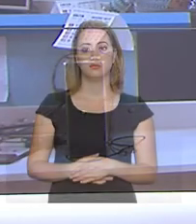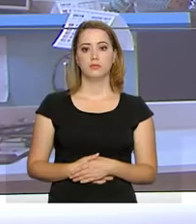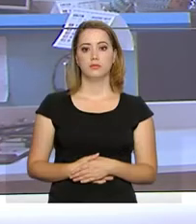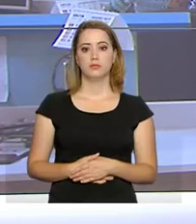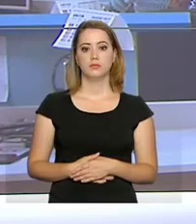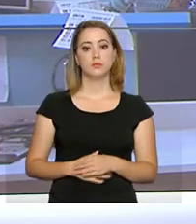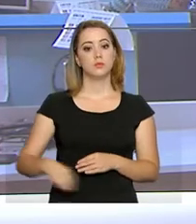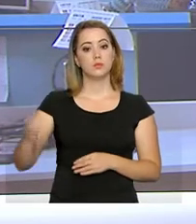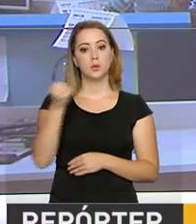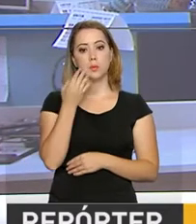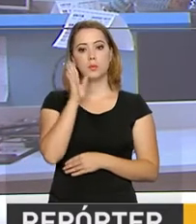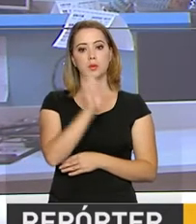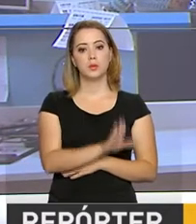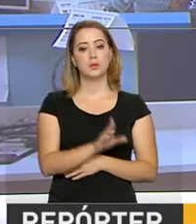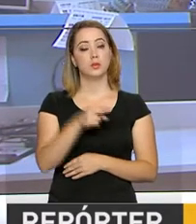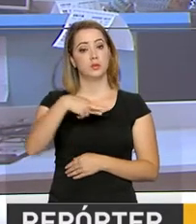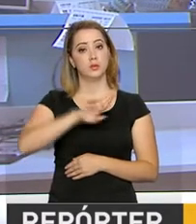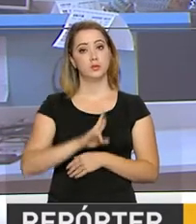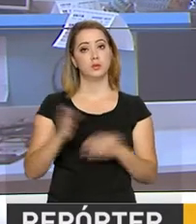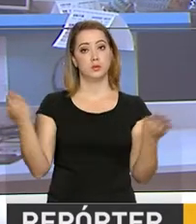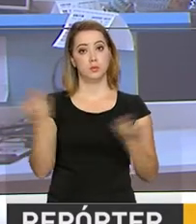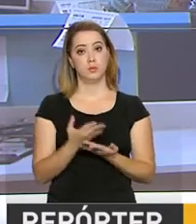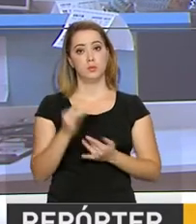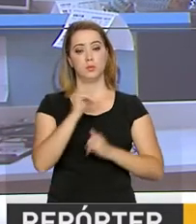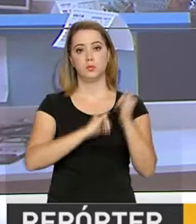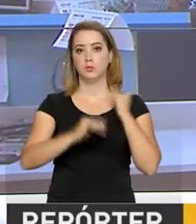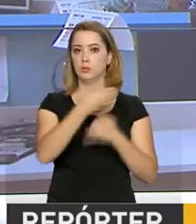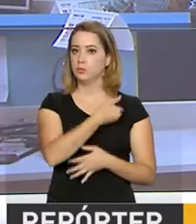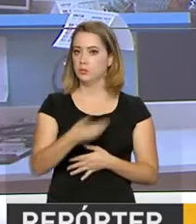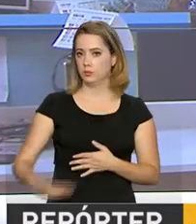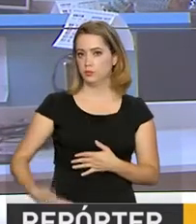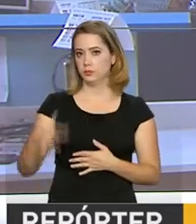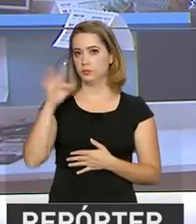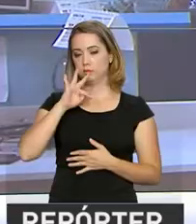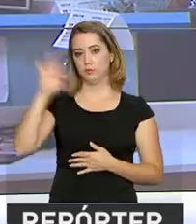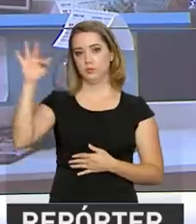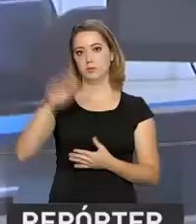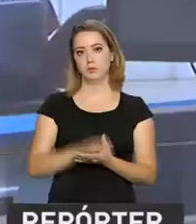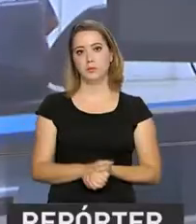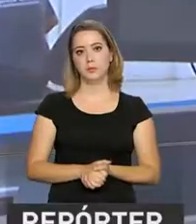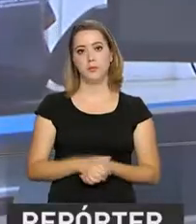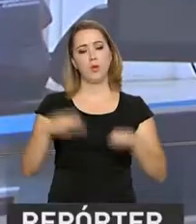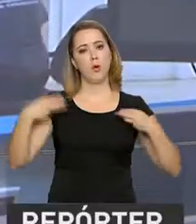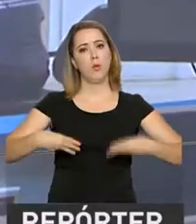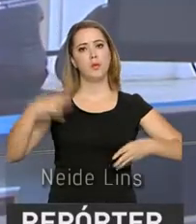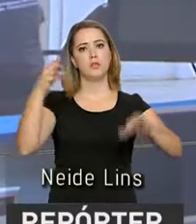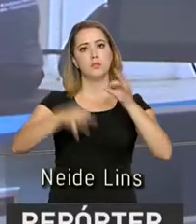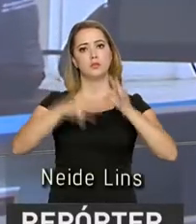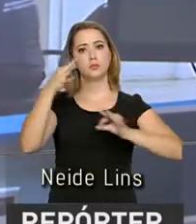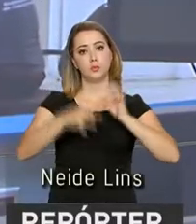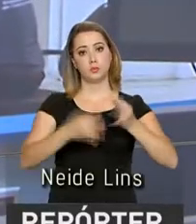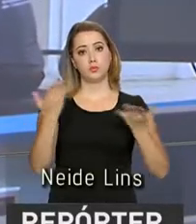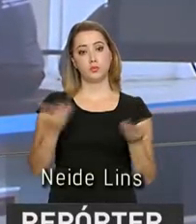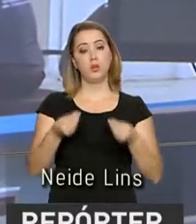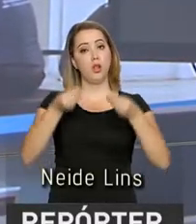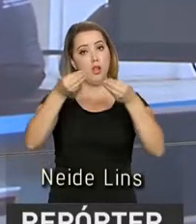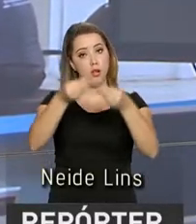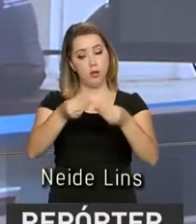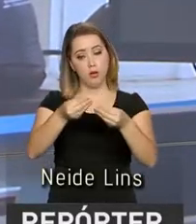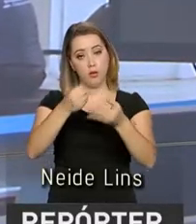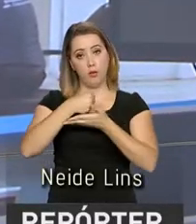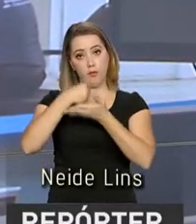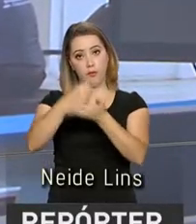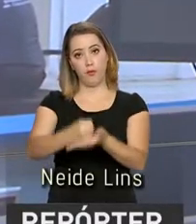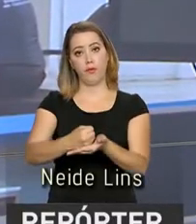olá boa tarde repórter nível está de volta com as notícias do governo federal o ministério da justiça colocou a força nacional de segurança